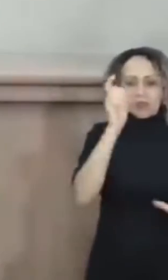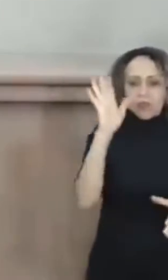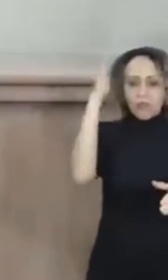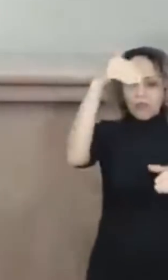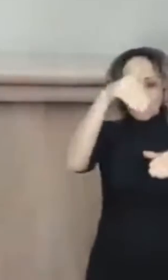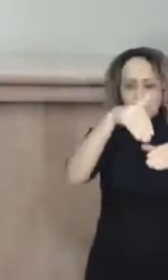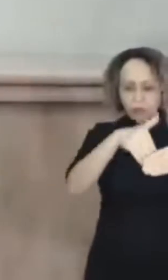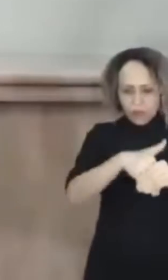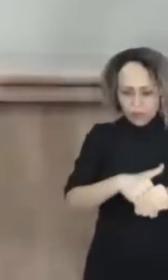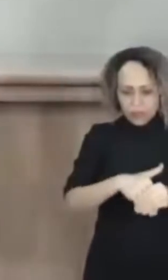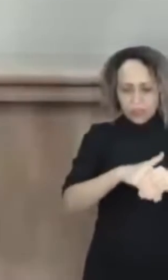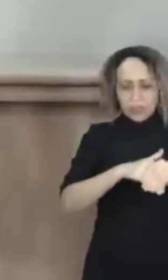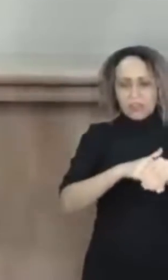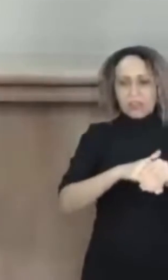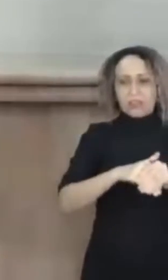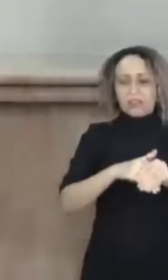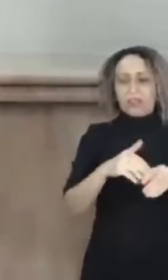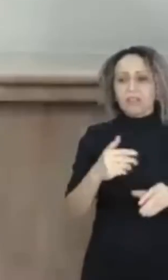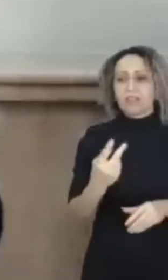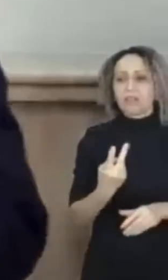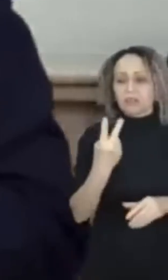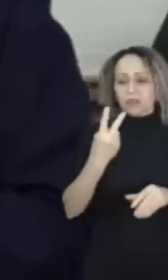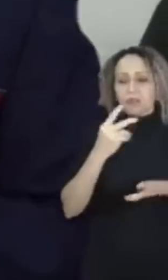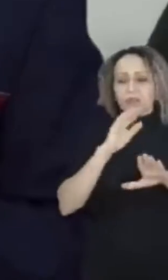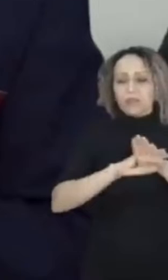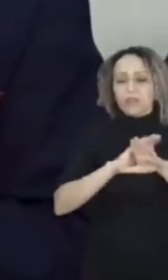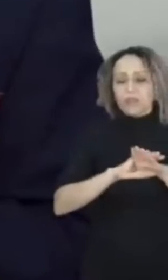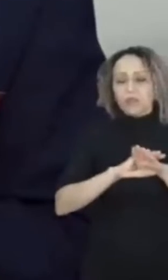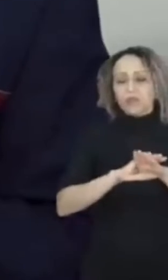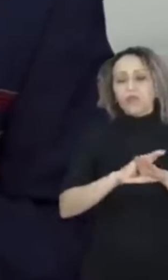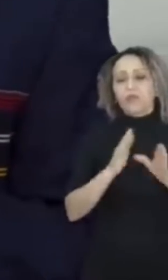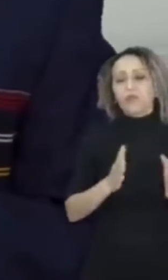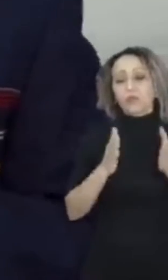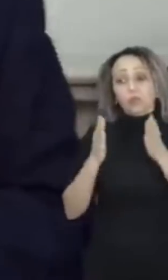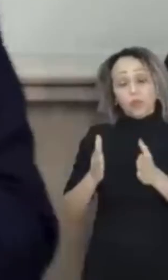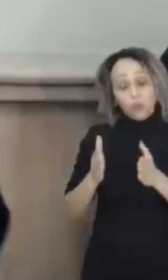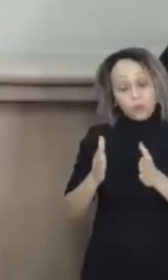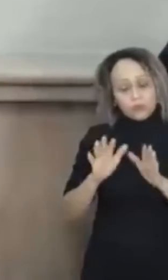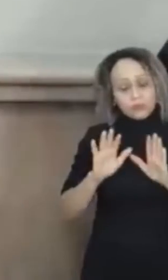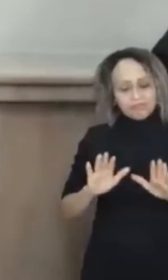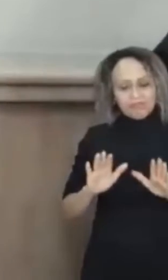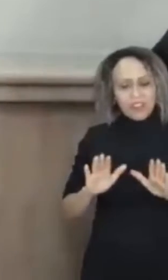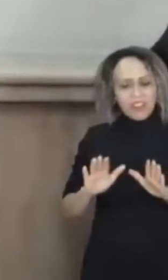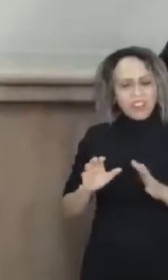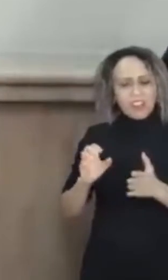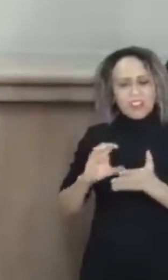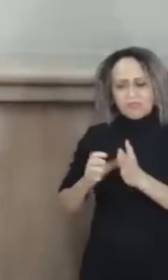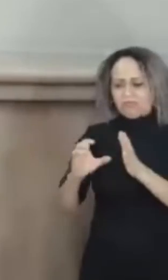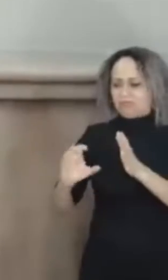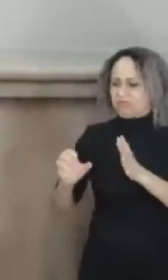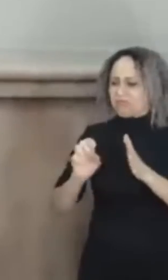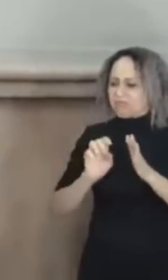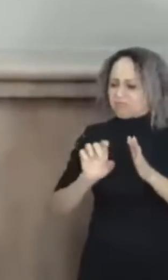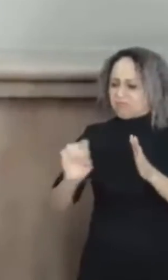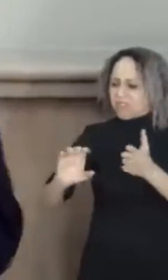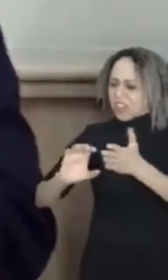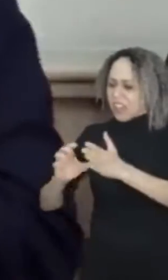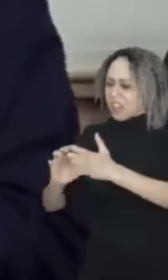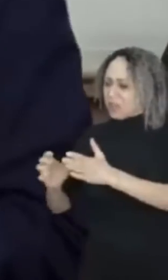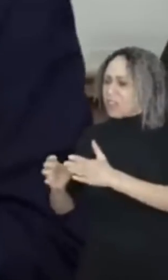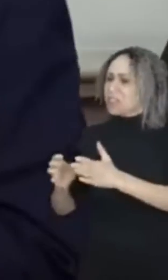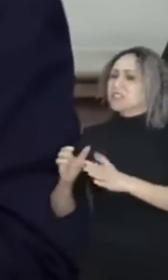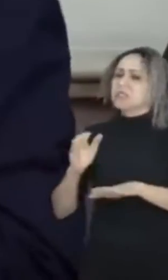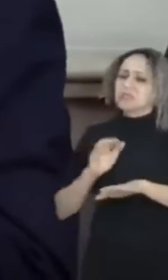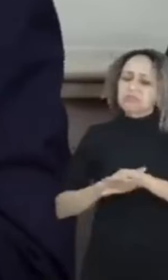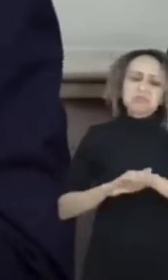para cada partido político. Nós estamos num processo de conversação com outras forças políticas, nós estamos